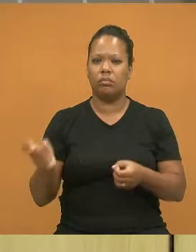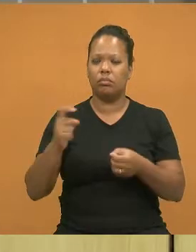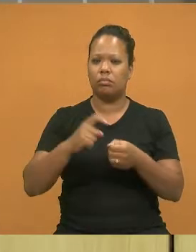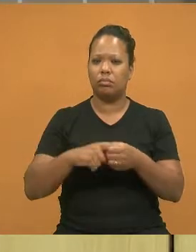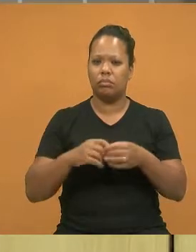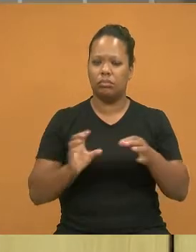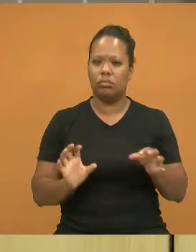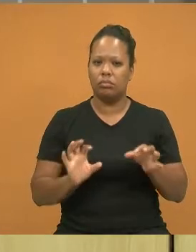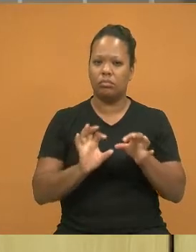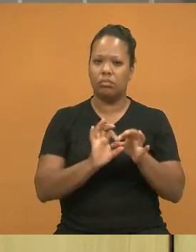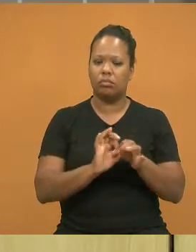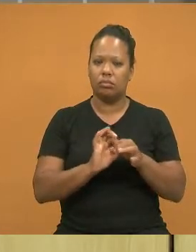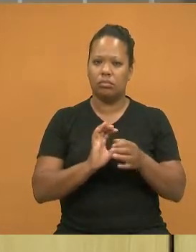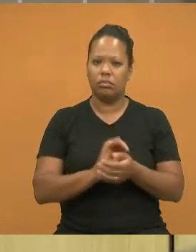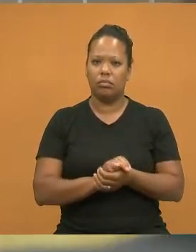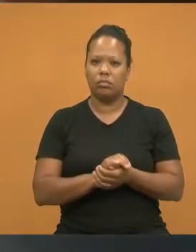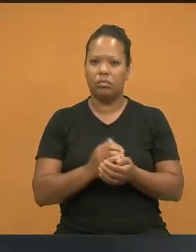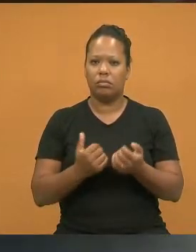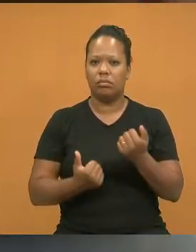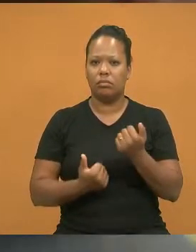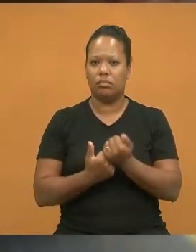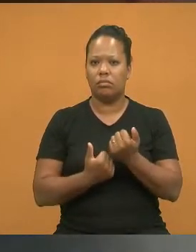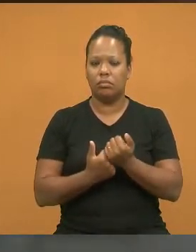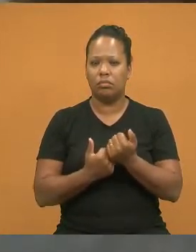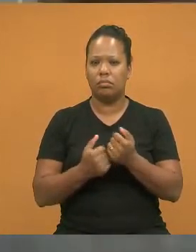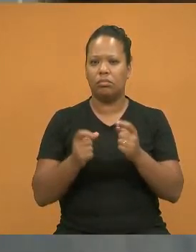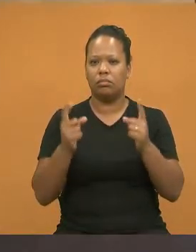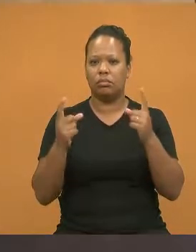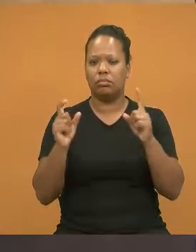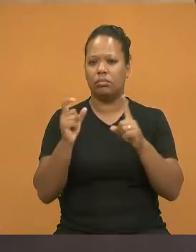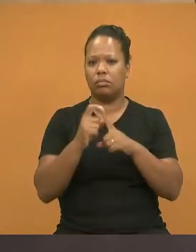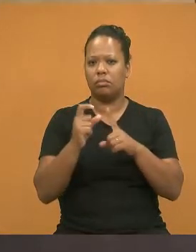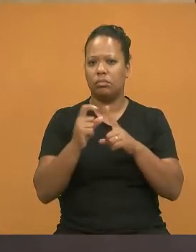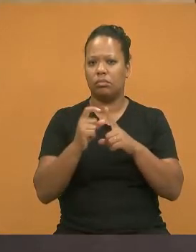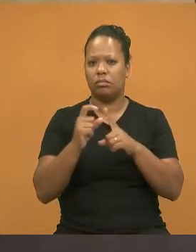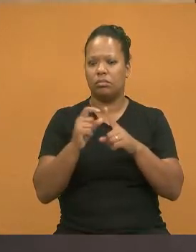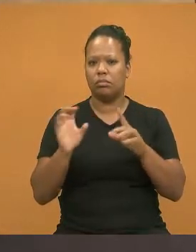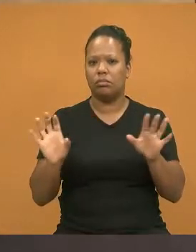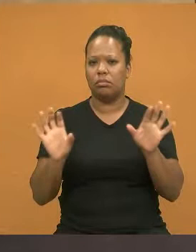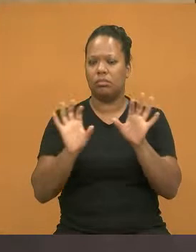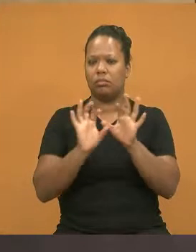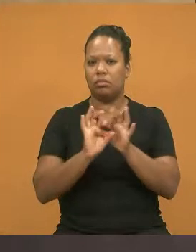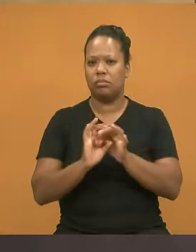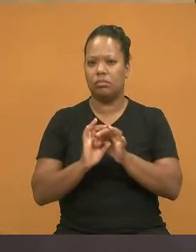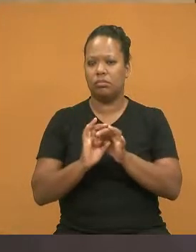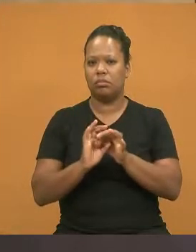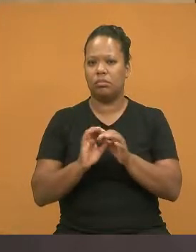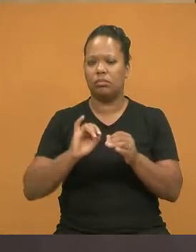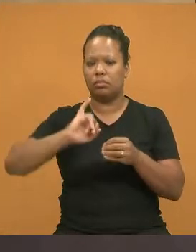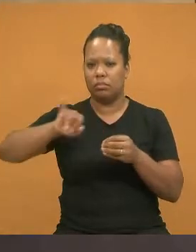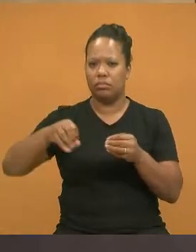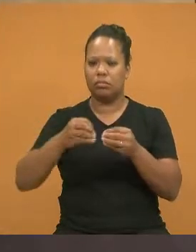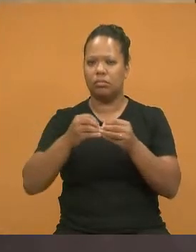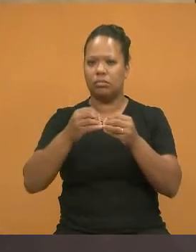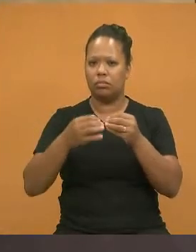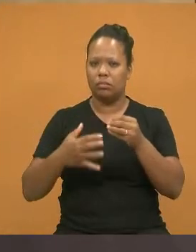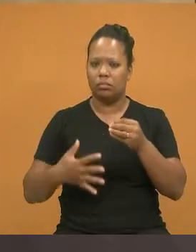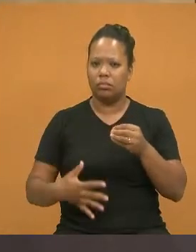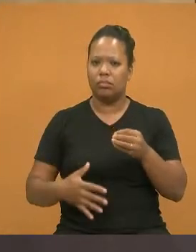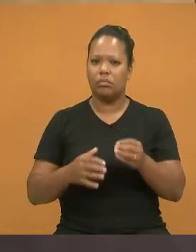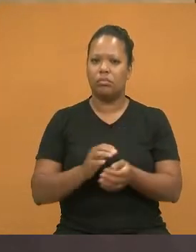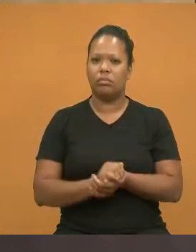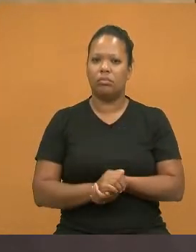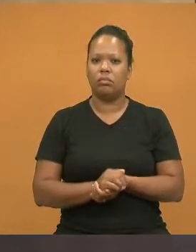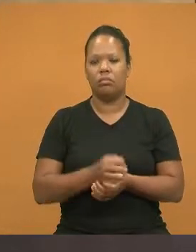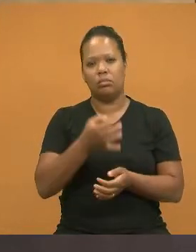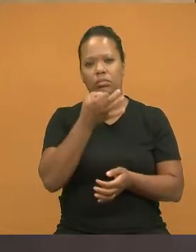parcerias" fica substituída pela expressão "poderão celebrar parcerias". Justificativas, alterações propostas apenas